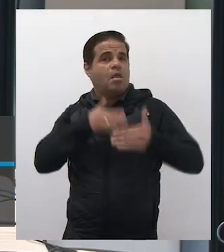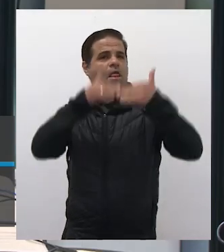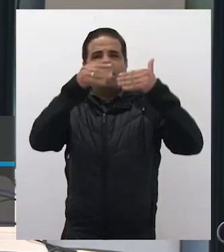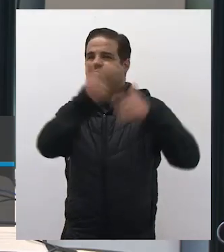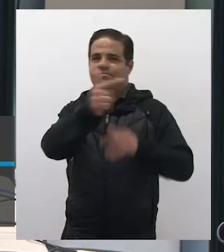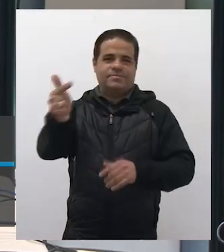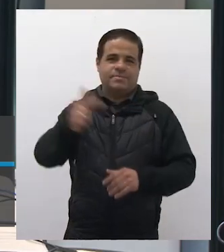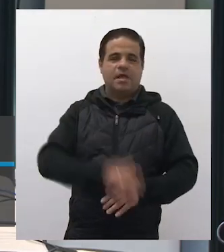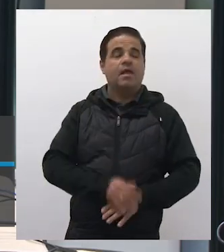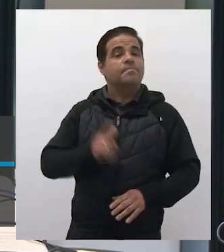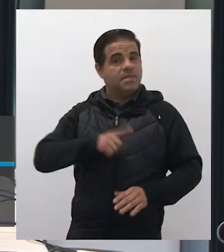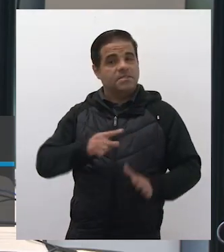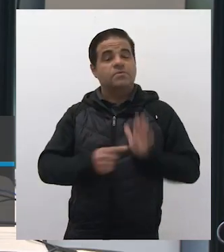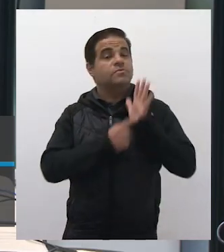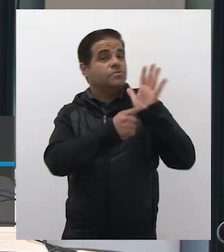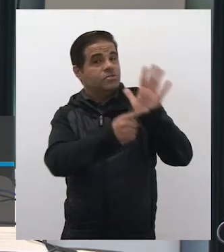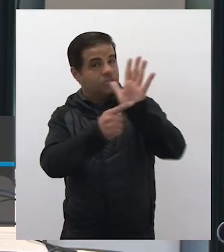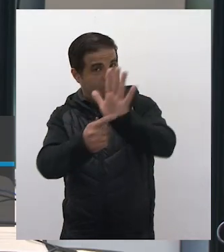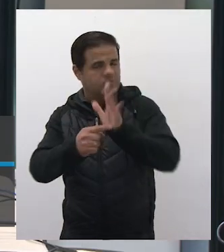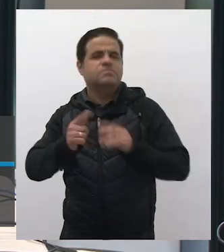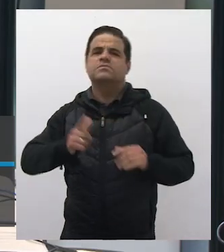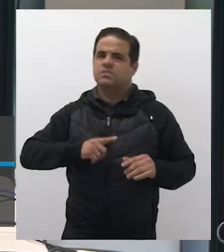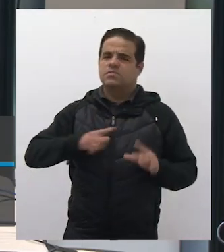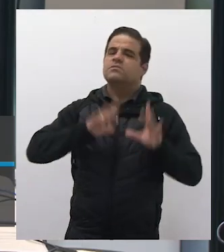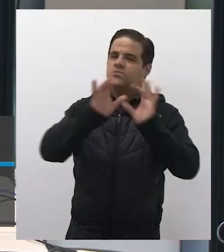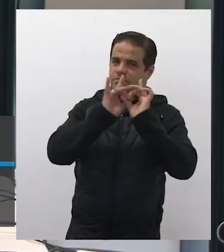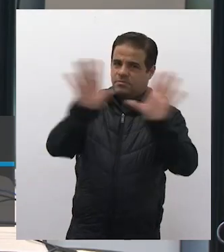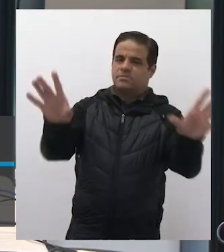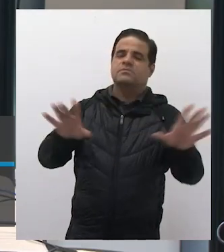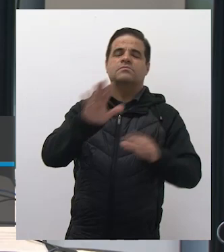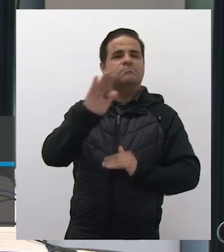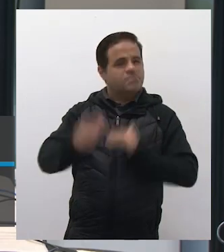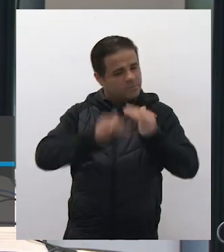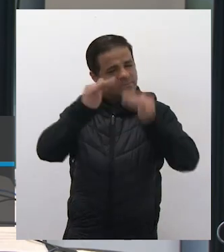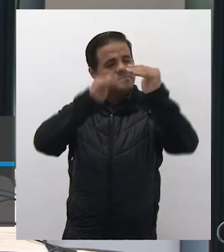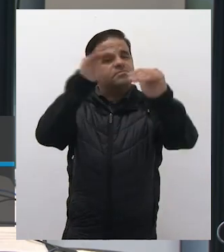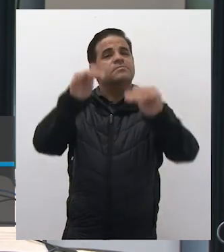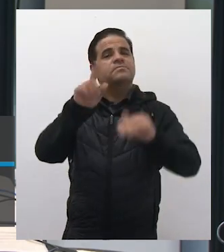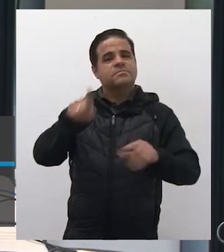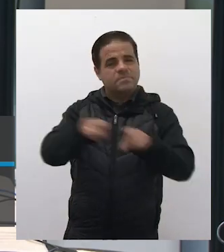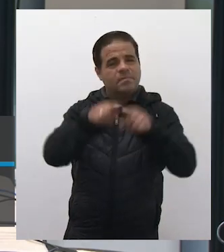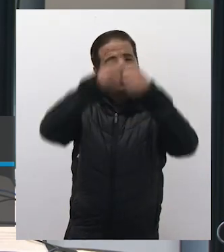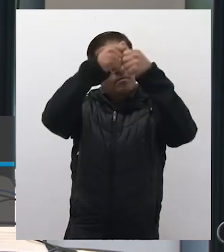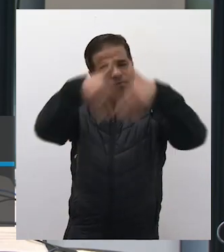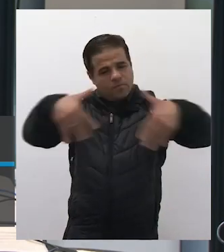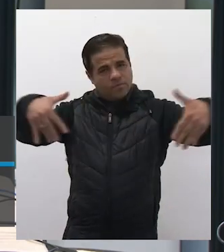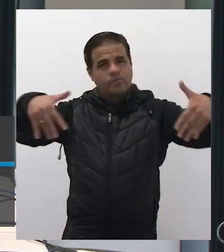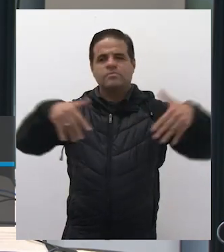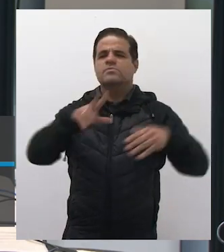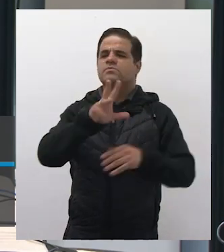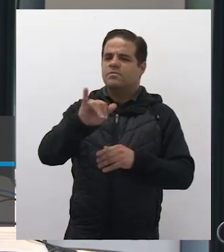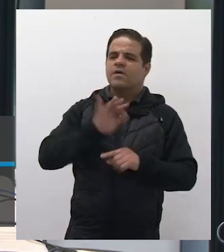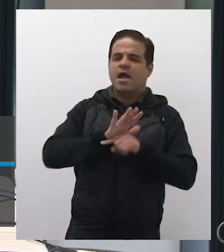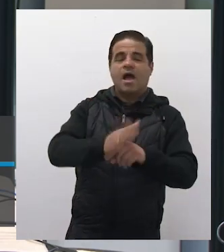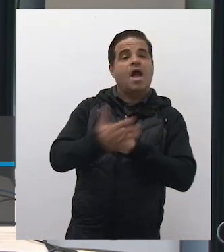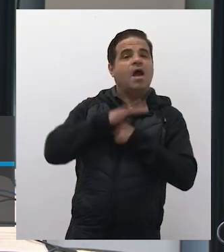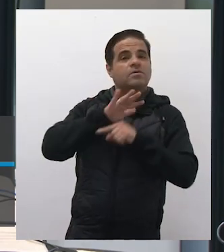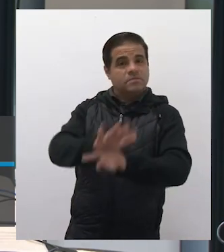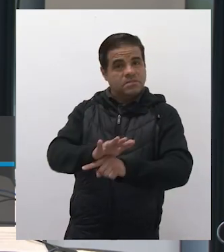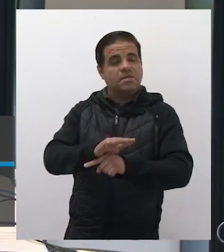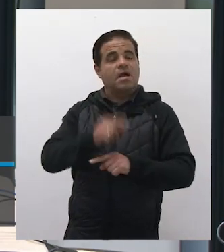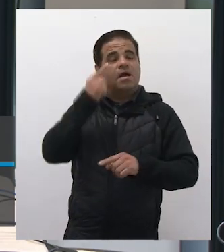tem os indicativos disponíveis de desempenho e fluxo que vão nos